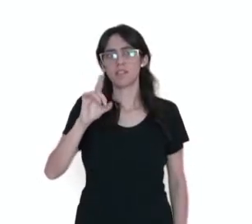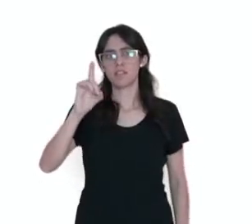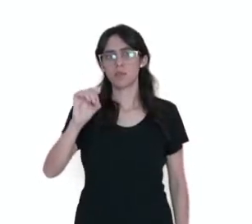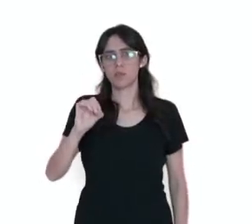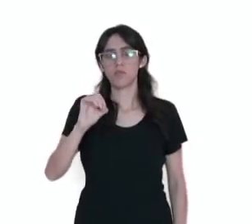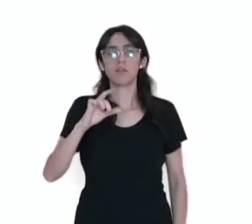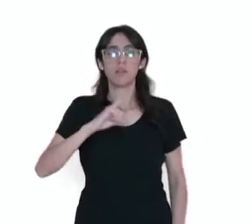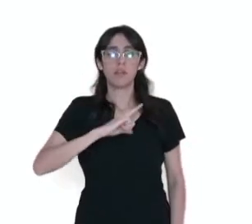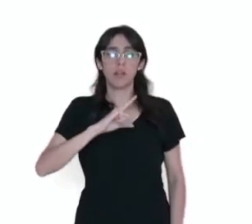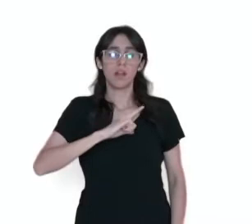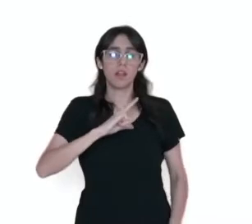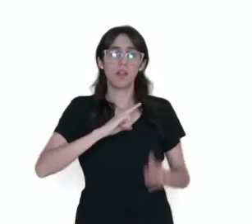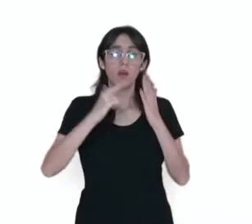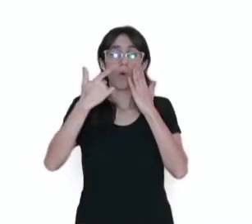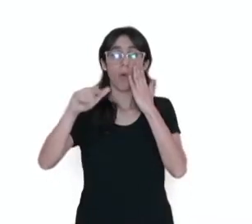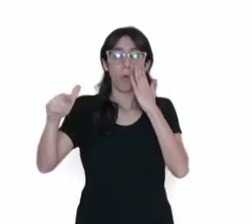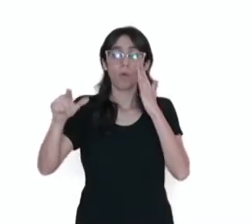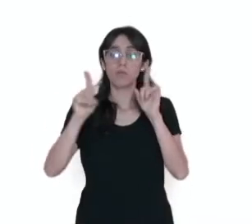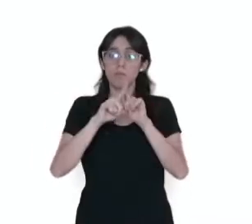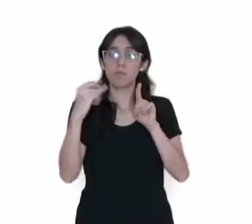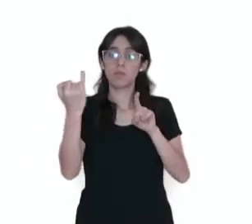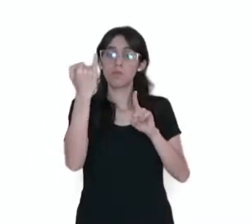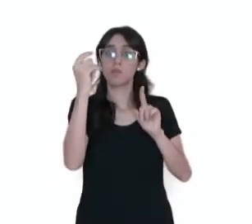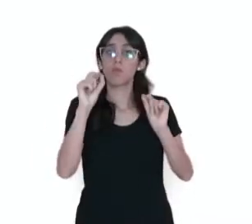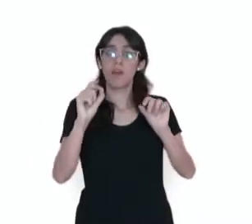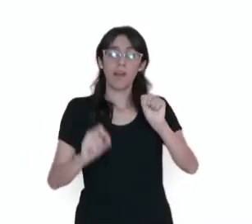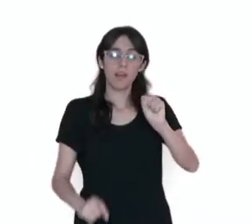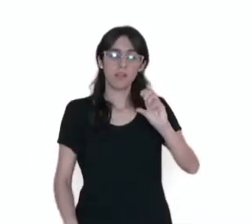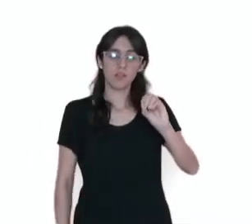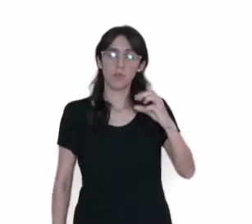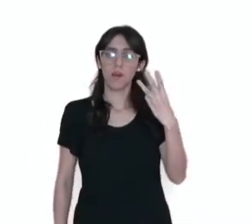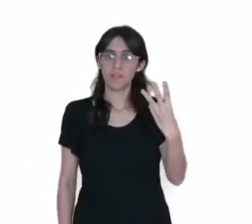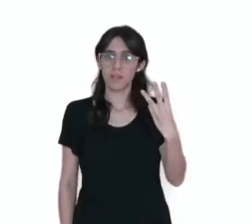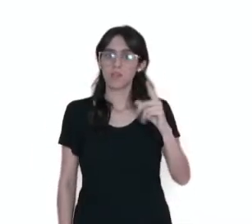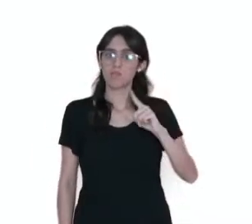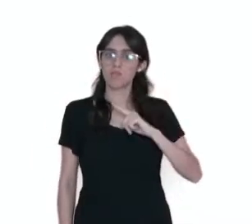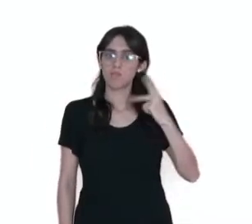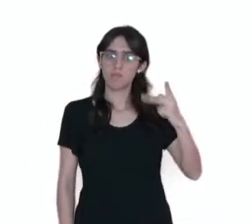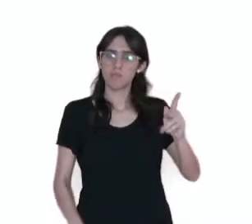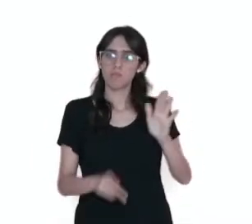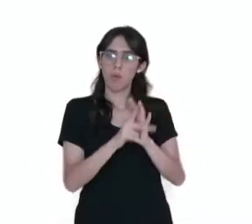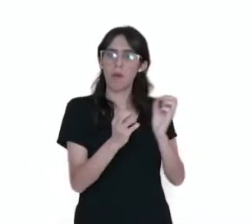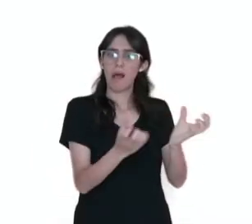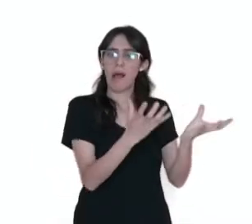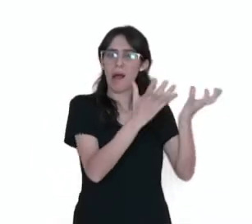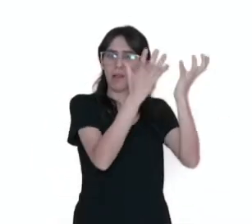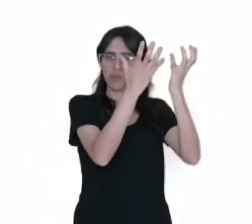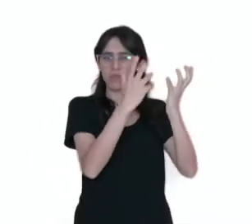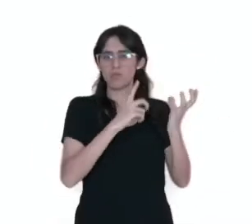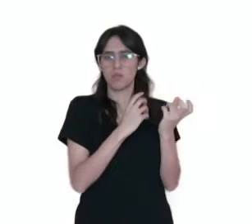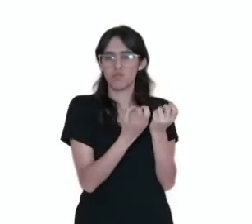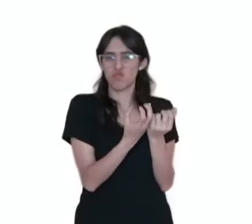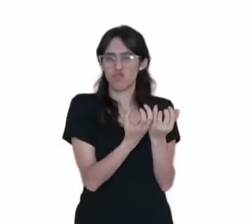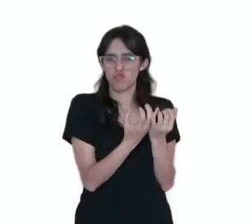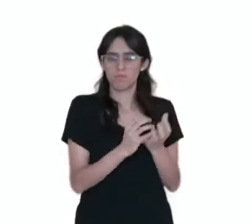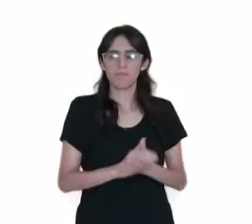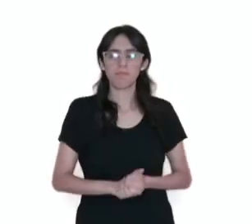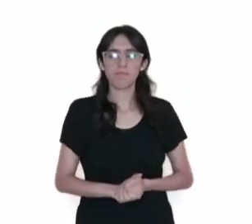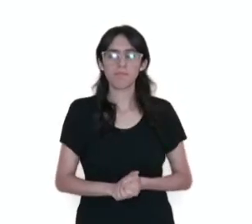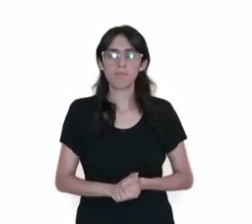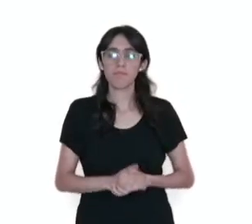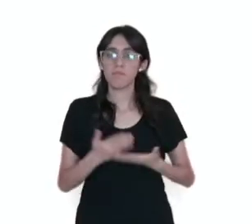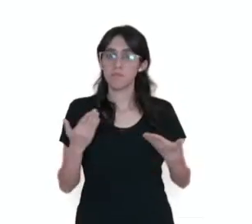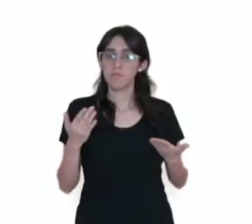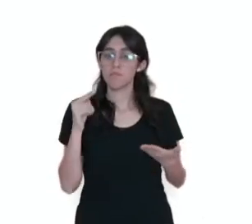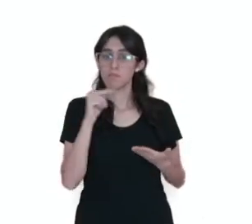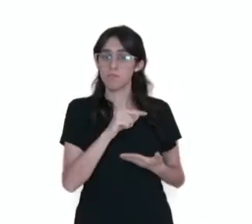são importantes como o SO3, produzido e liberado na forma gasosa durante o processo de combustão. Considerando a presença